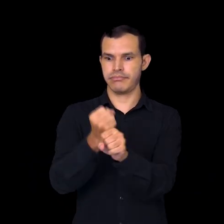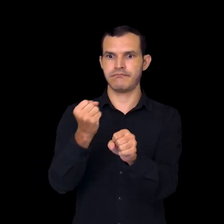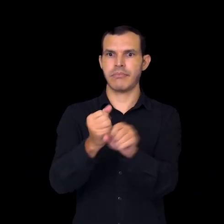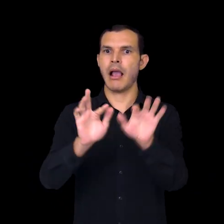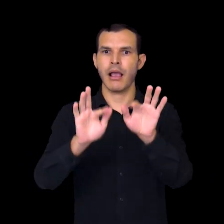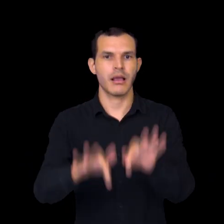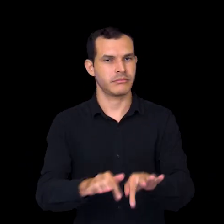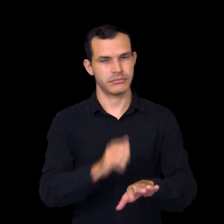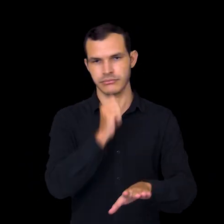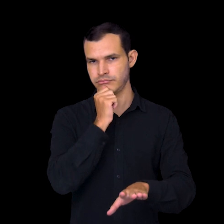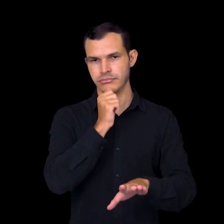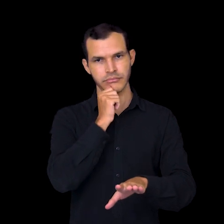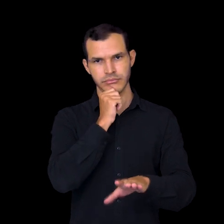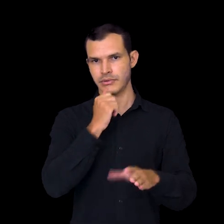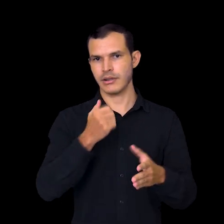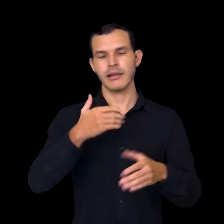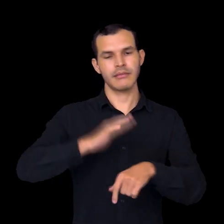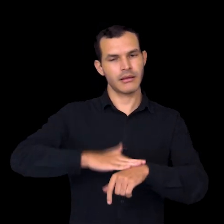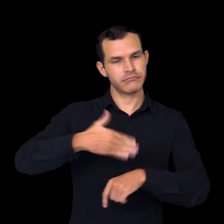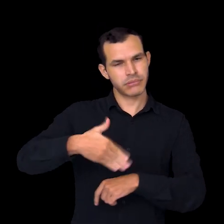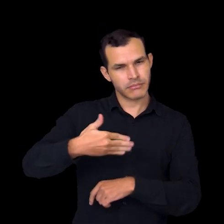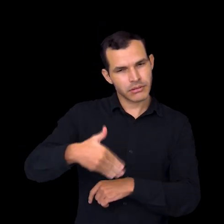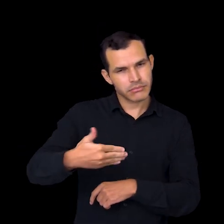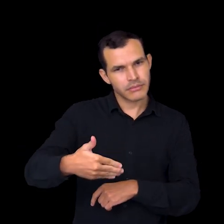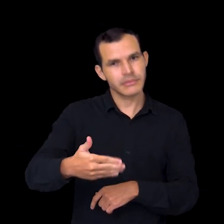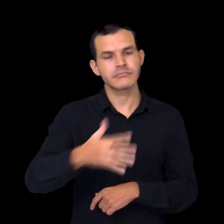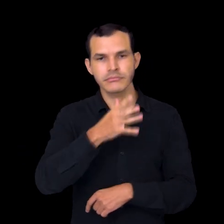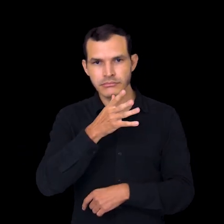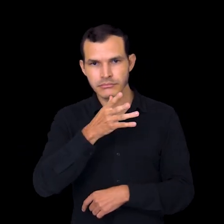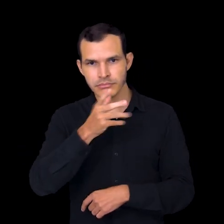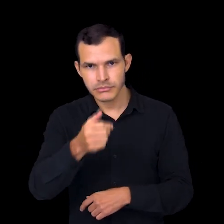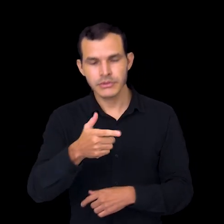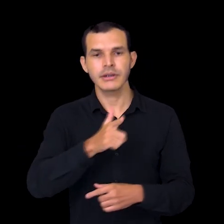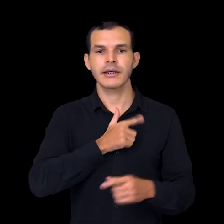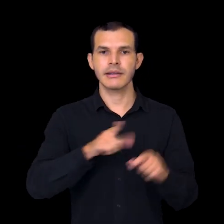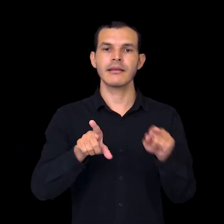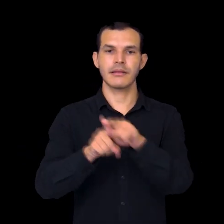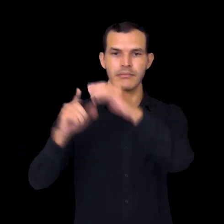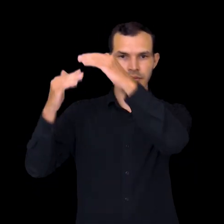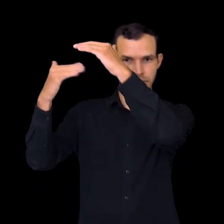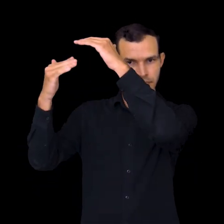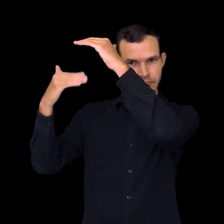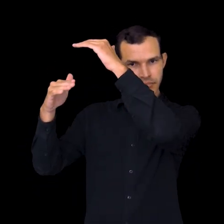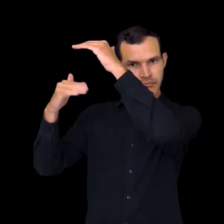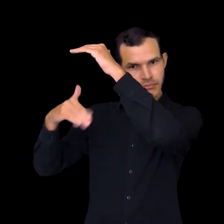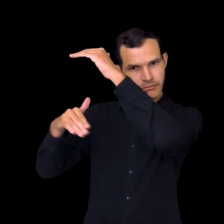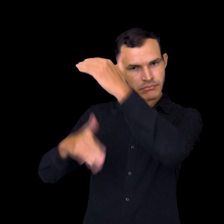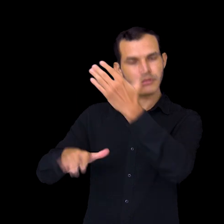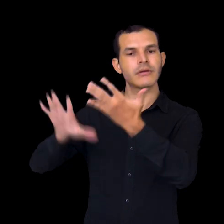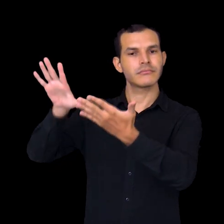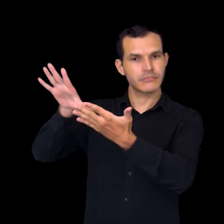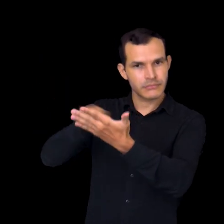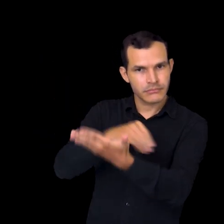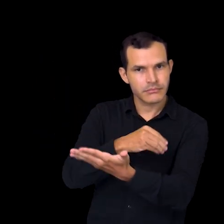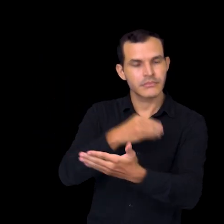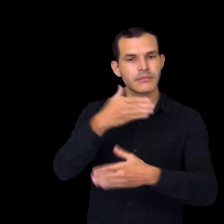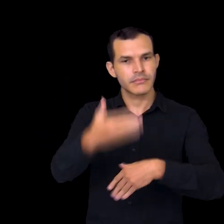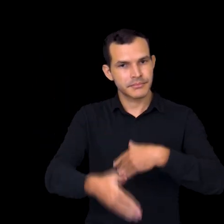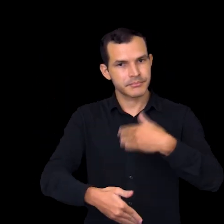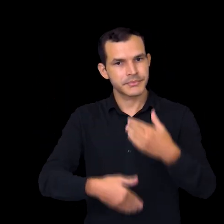muito tempo, então, a sociabilidade se constrói reproduzindo também essas hierarquias, e aí eu estou falando só das